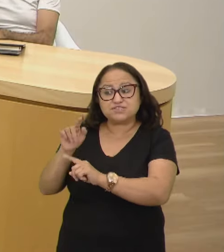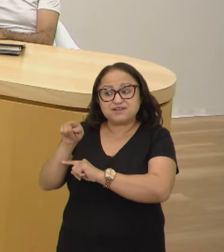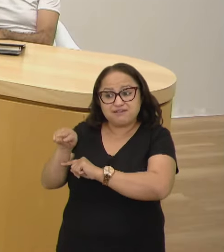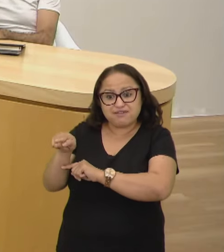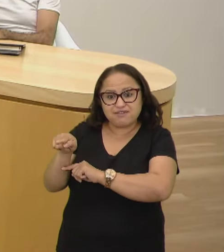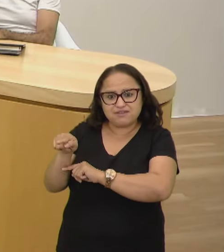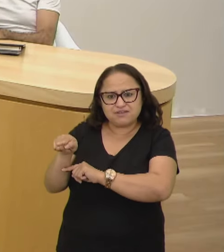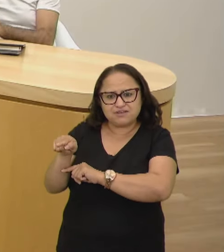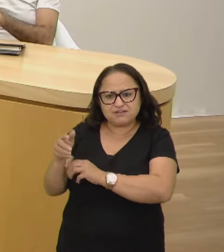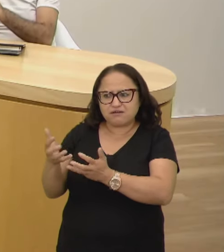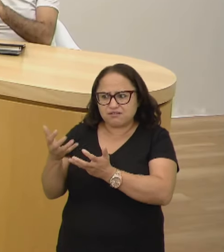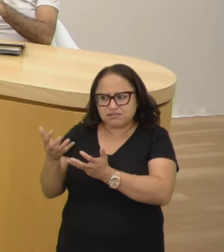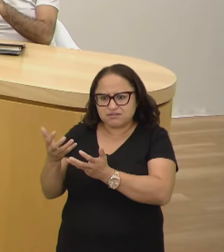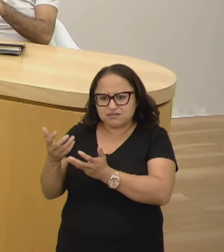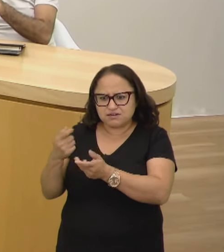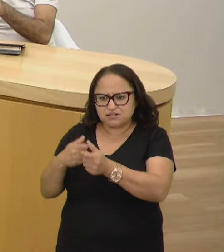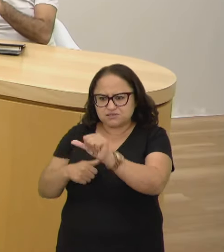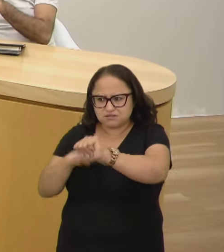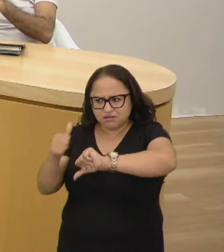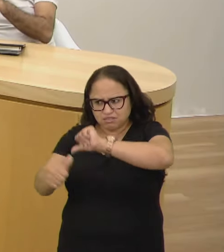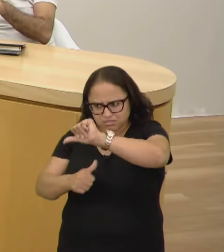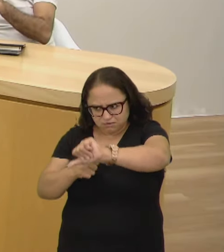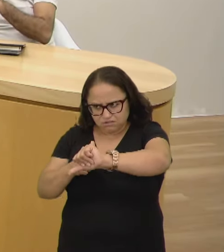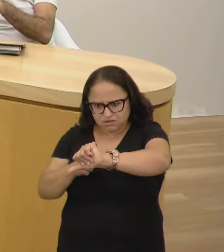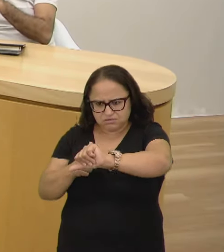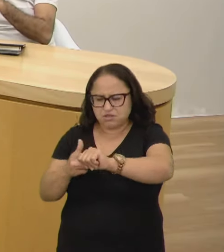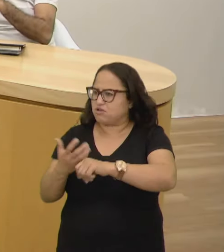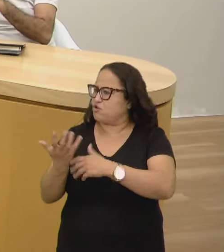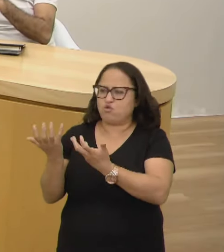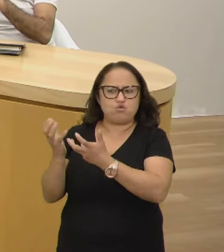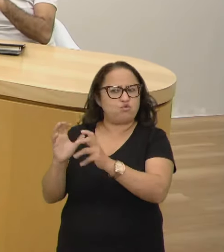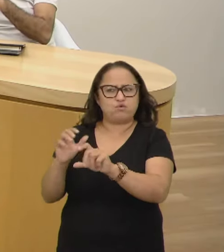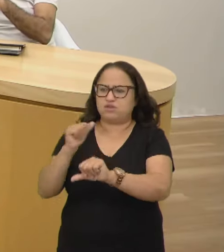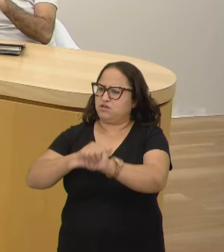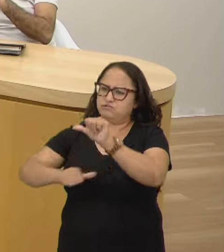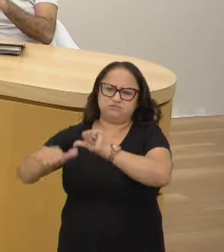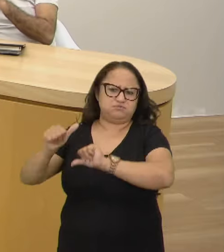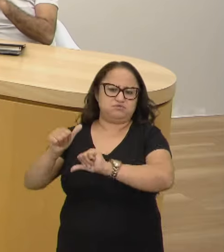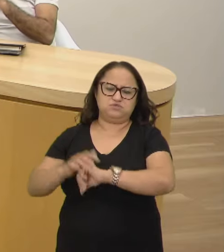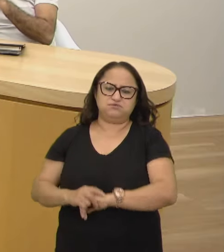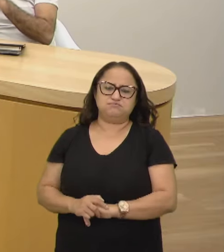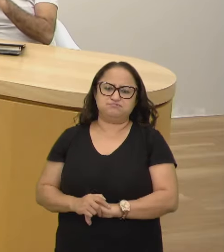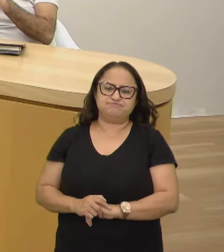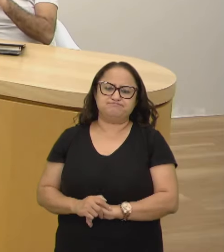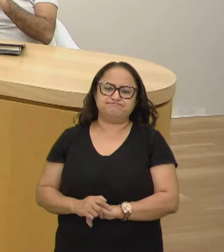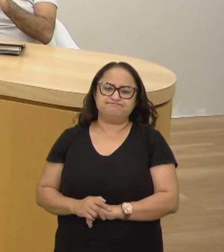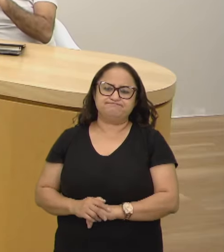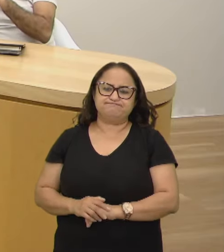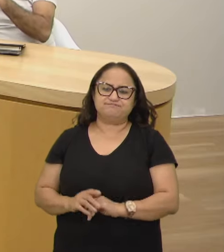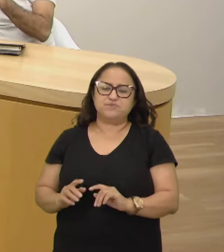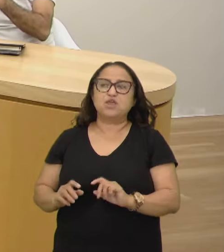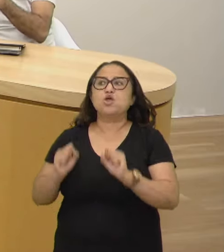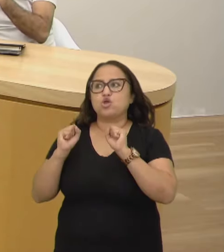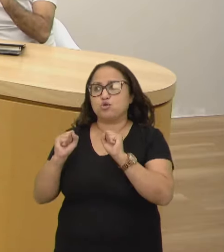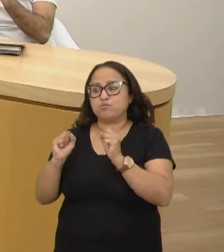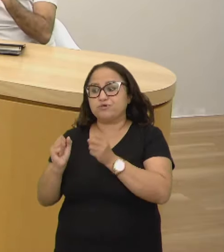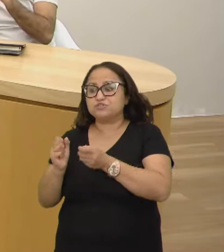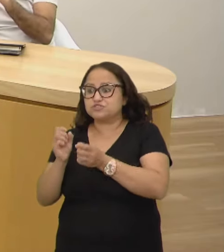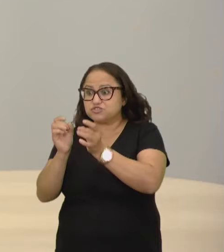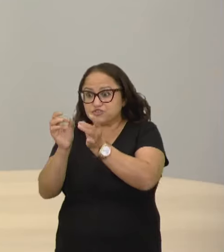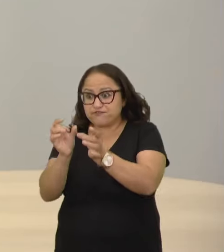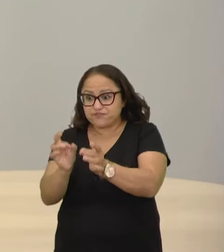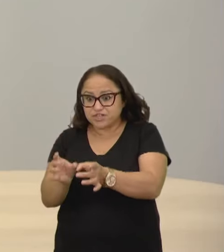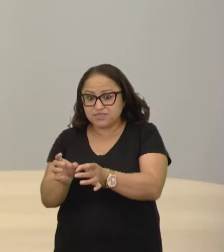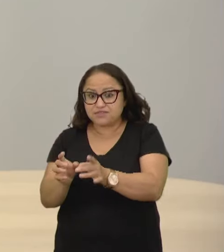Você tem interesse em pegar uma bolinha? Não, já troquei, não quero destrocar. Mas é o que... eu posso te vender. Vender?